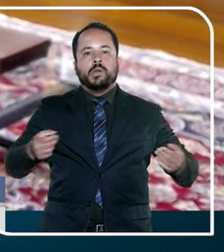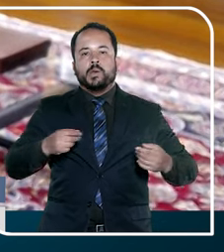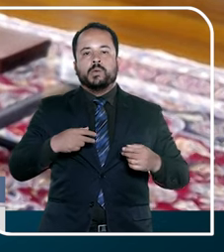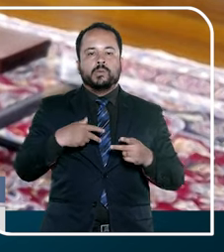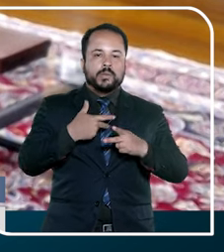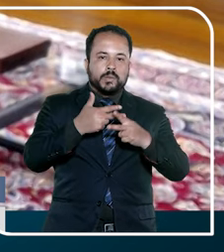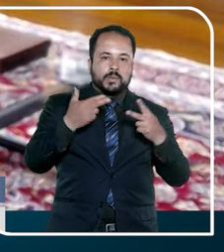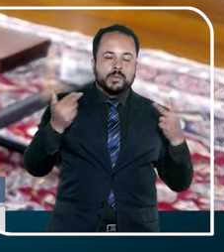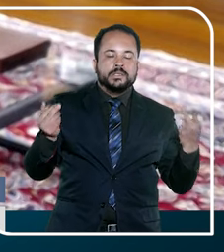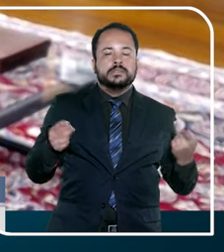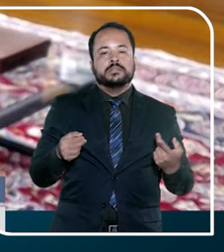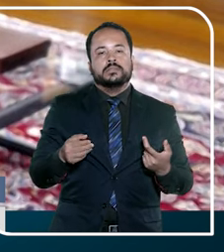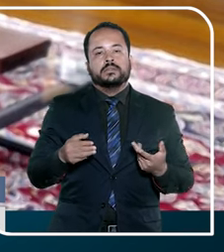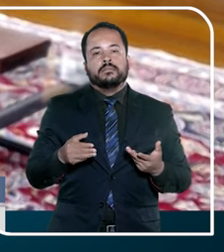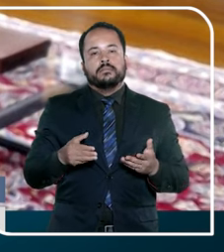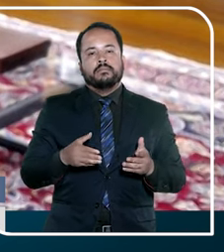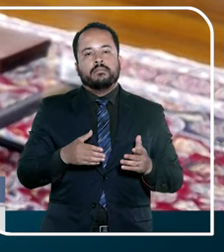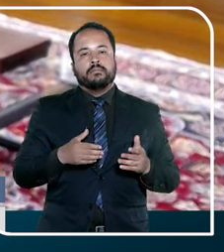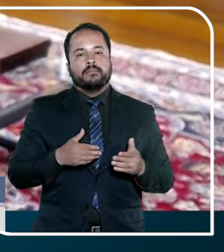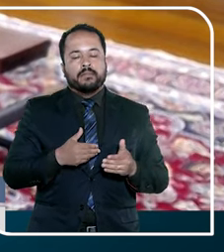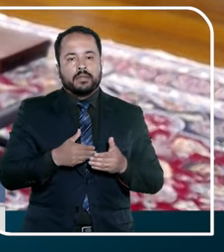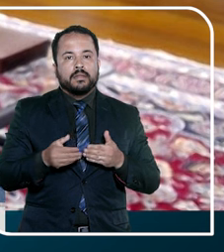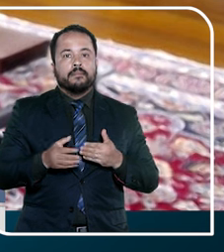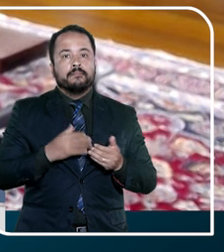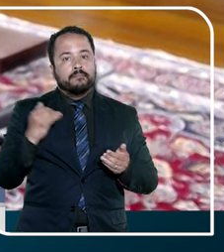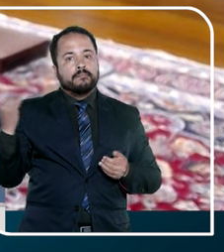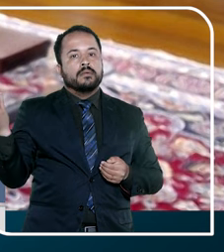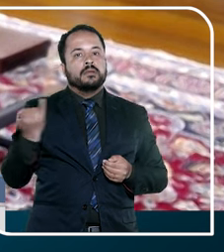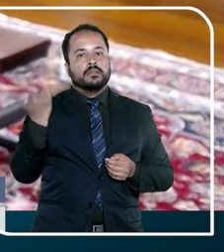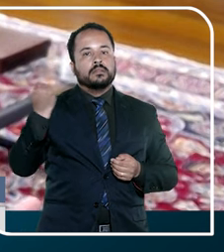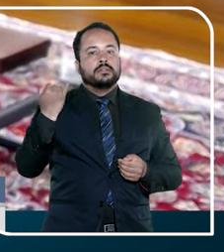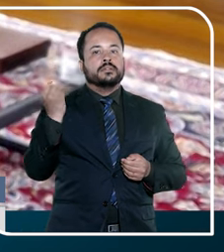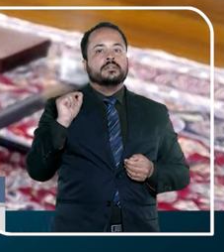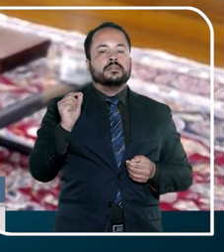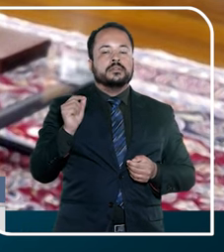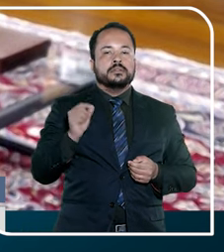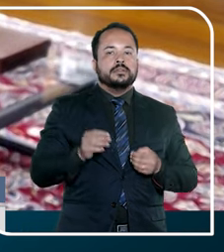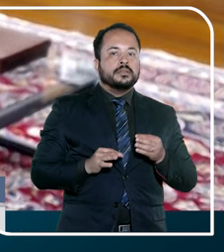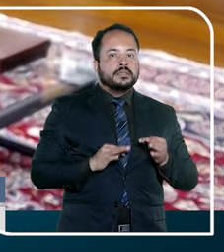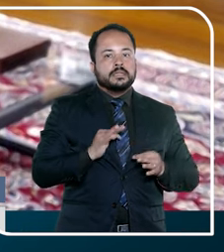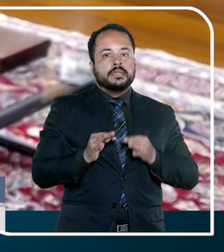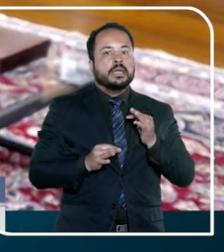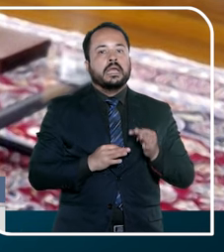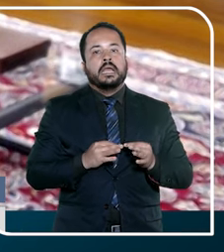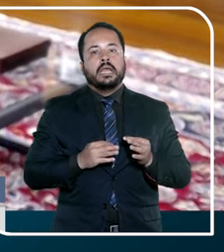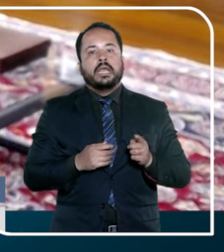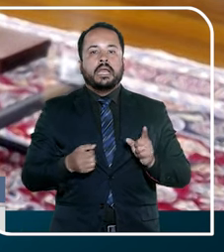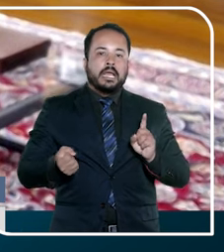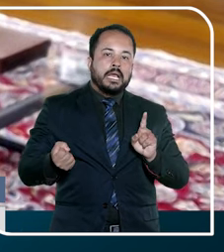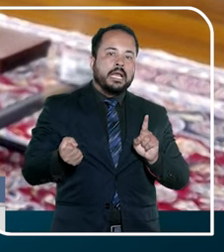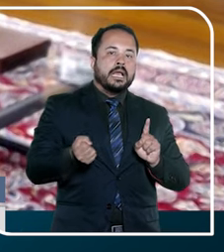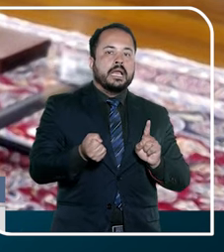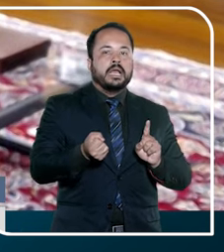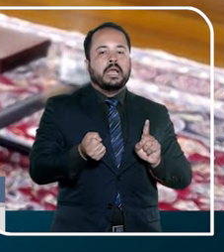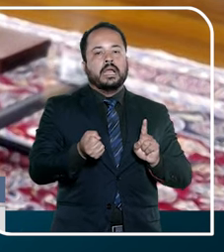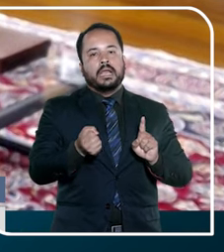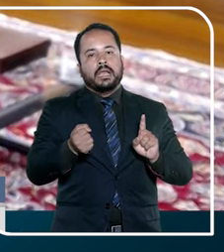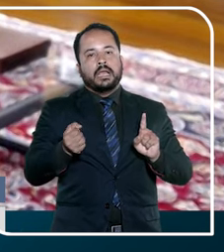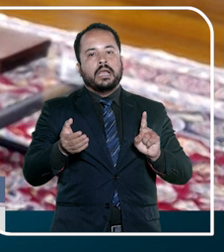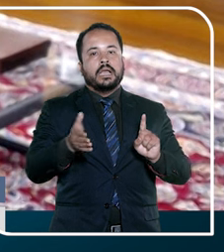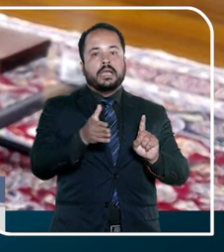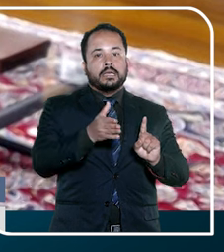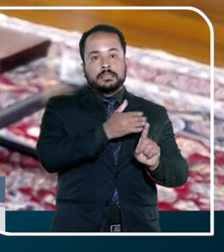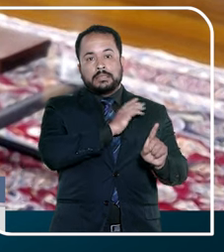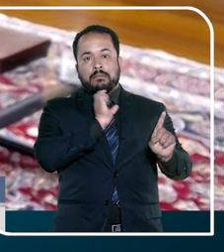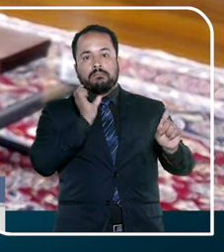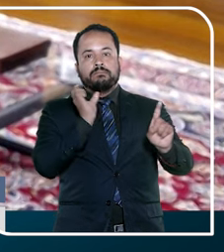o que importa é que eh tratando-se de uma agressão ainda que moral a uma